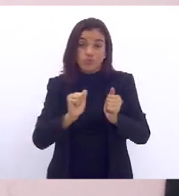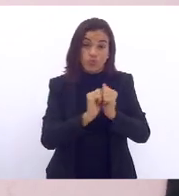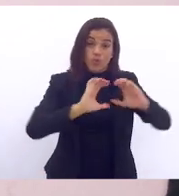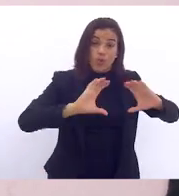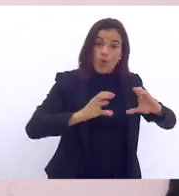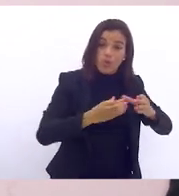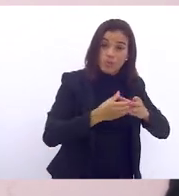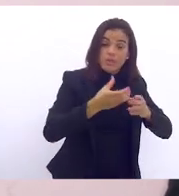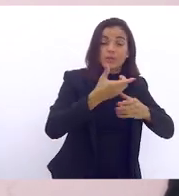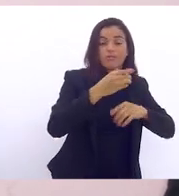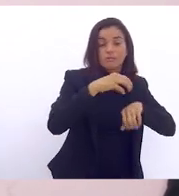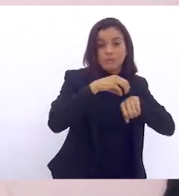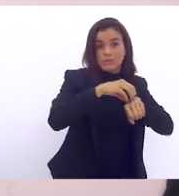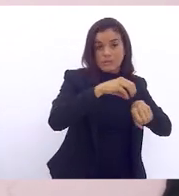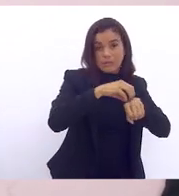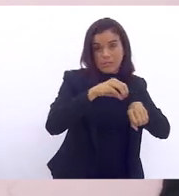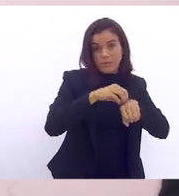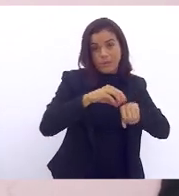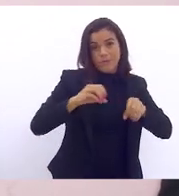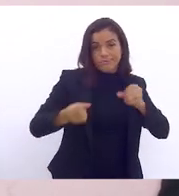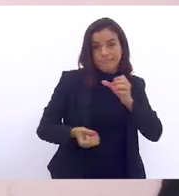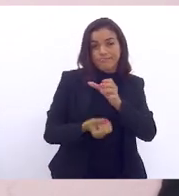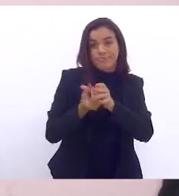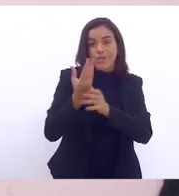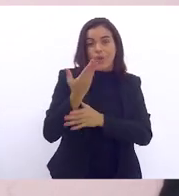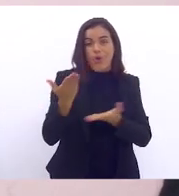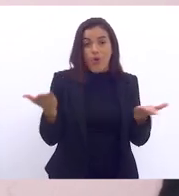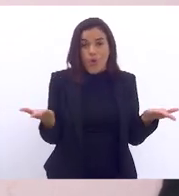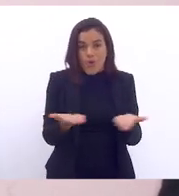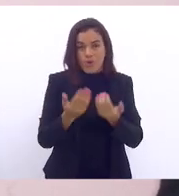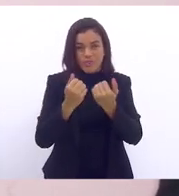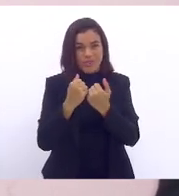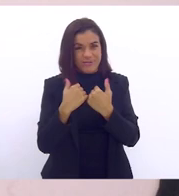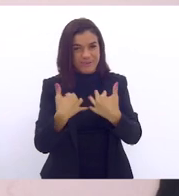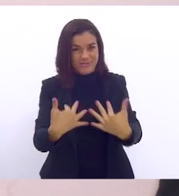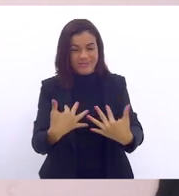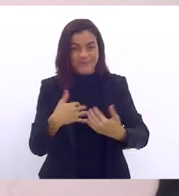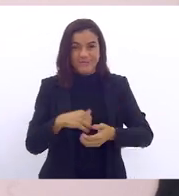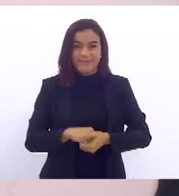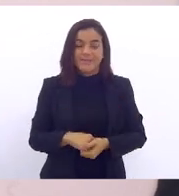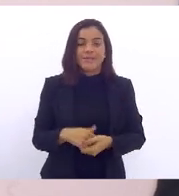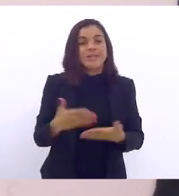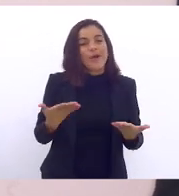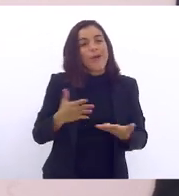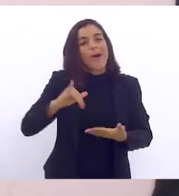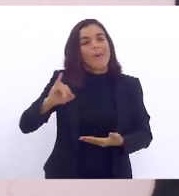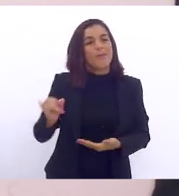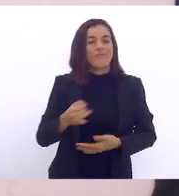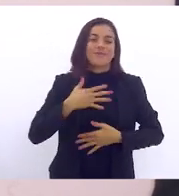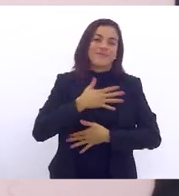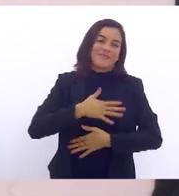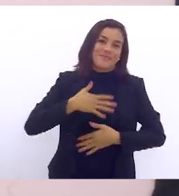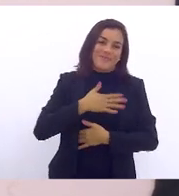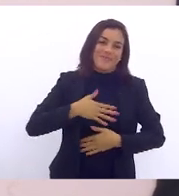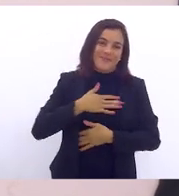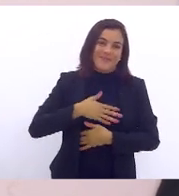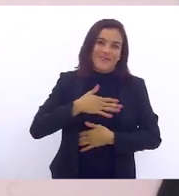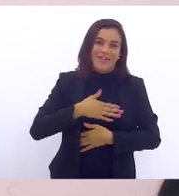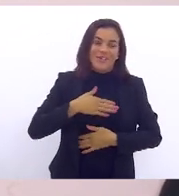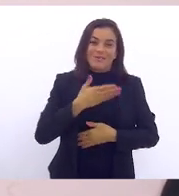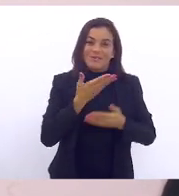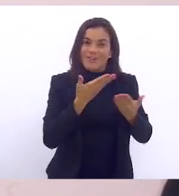transporte audiência pública e aí aproveito então para estar cumprimentando Dr esquetino não é que tá aqui